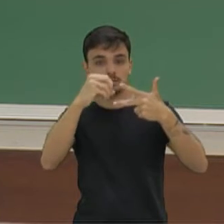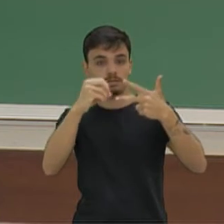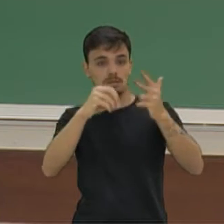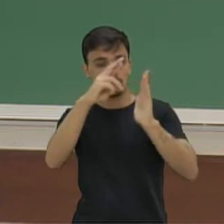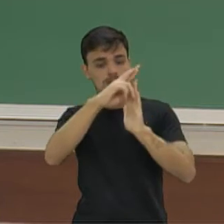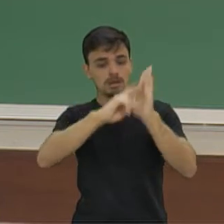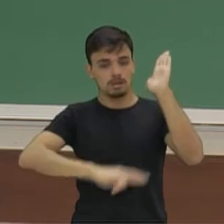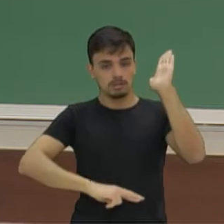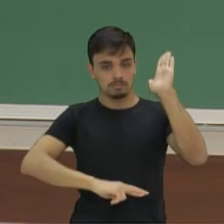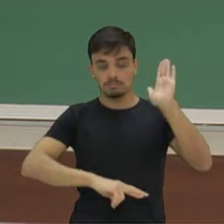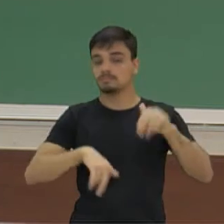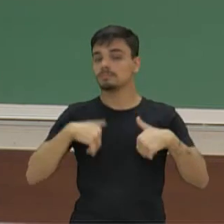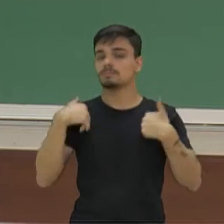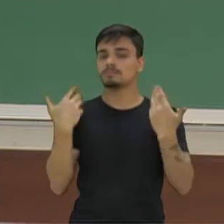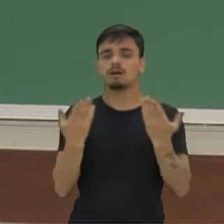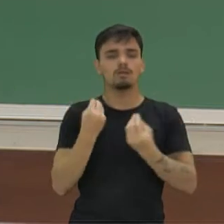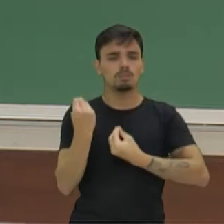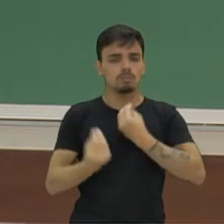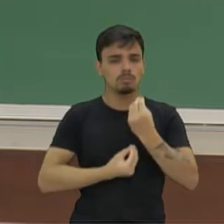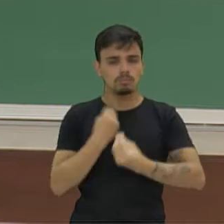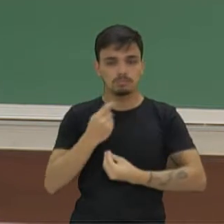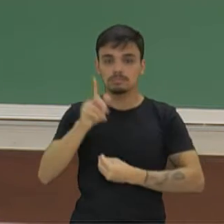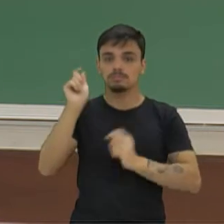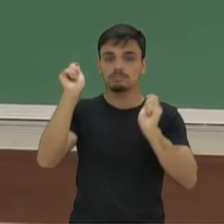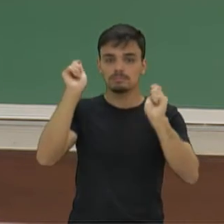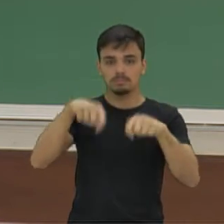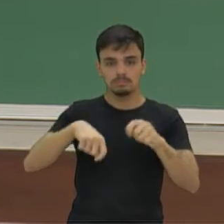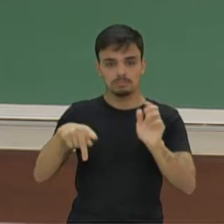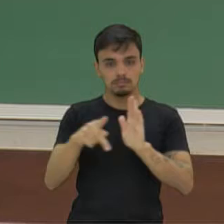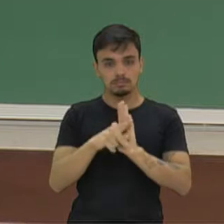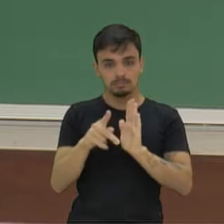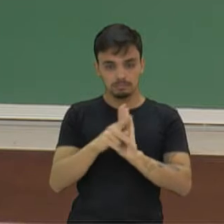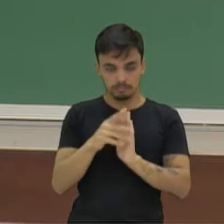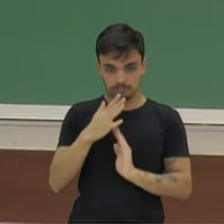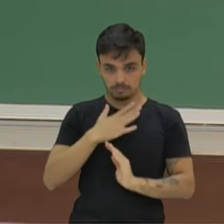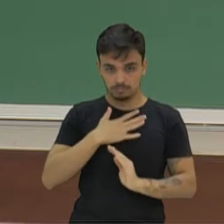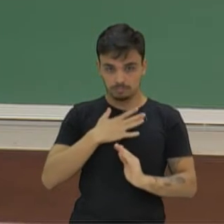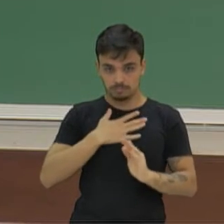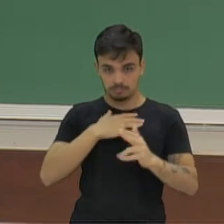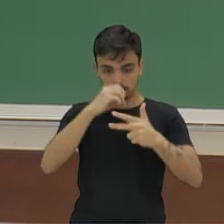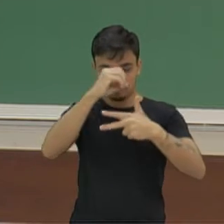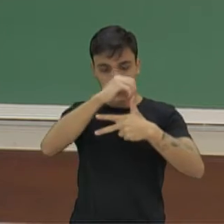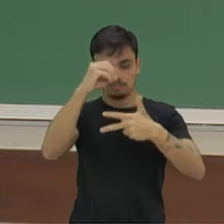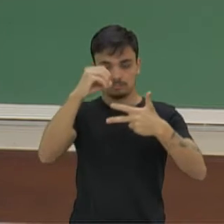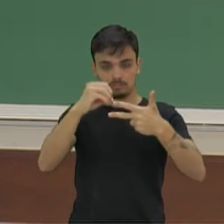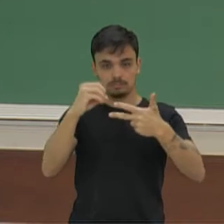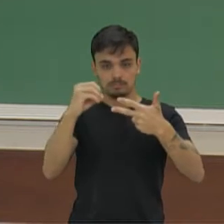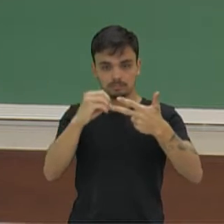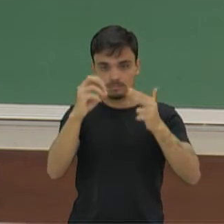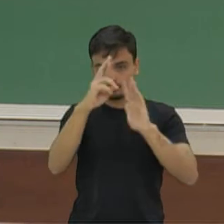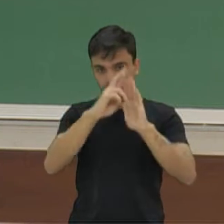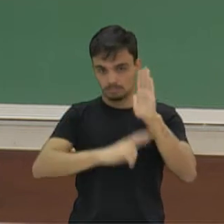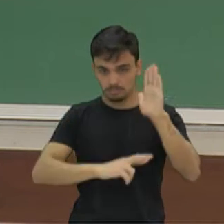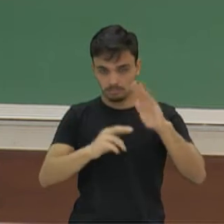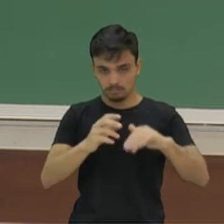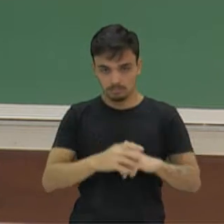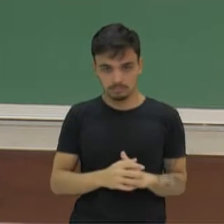redação. Como assim isso vai servir para o meu Enem na redação? Vamos lá.